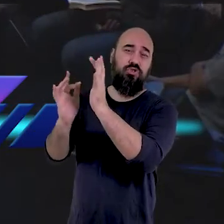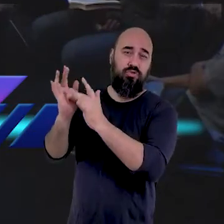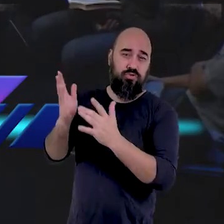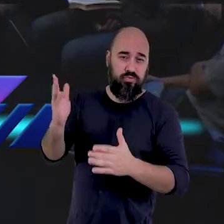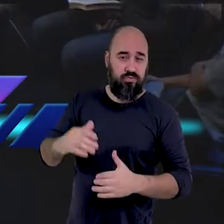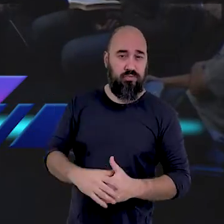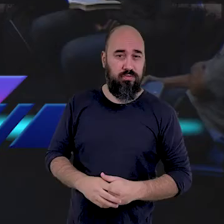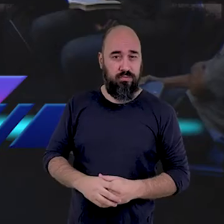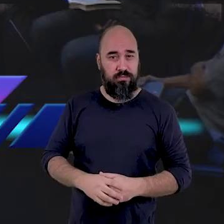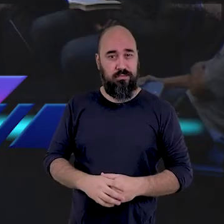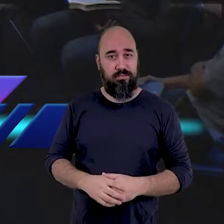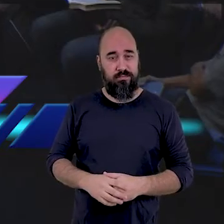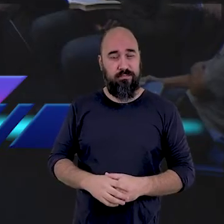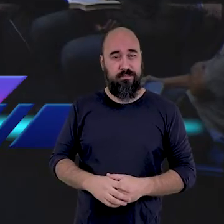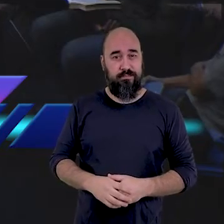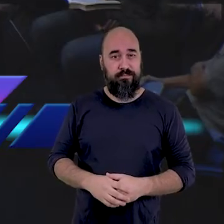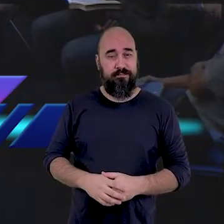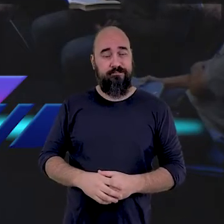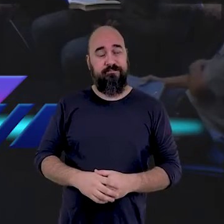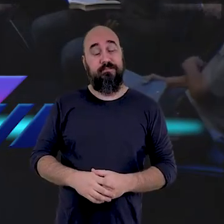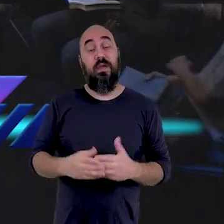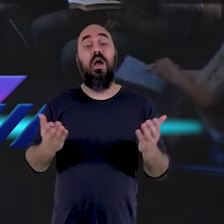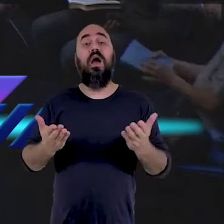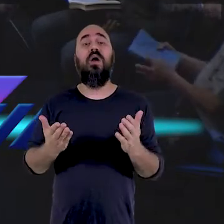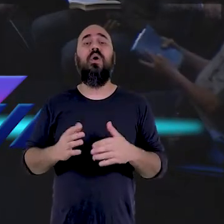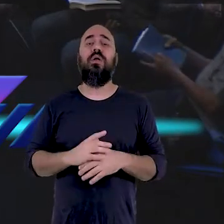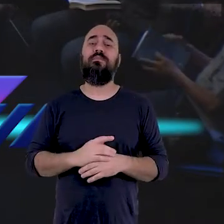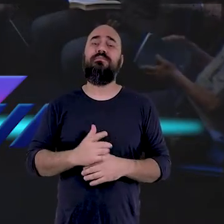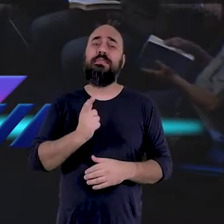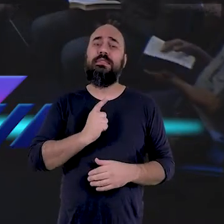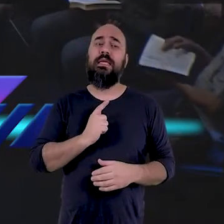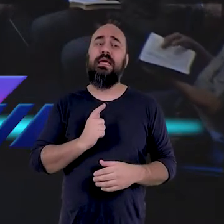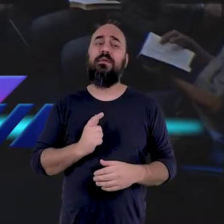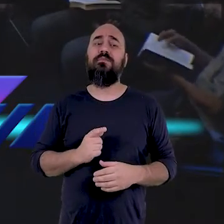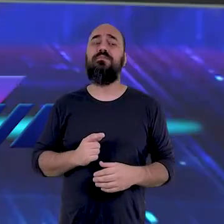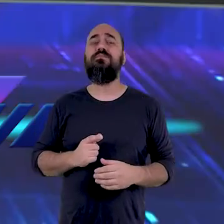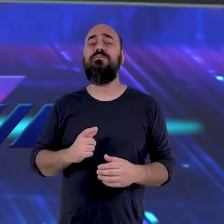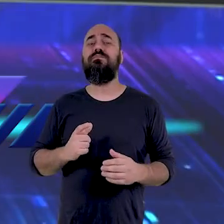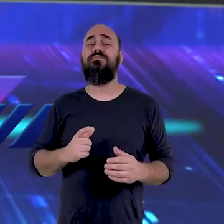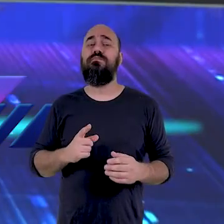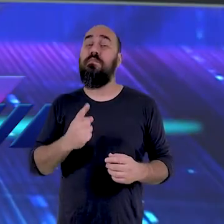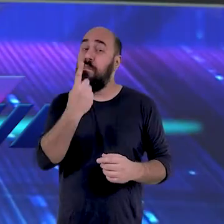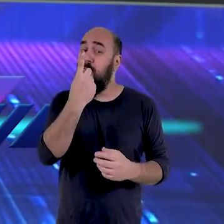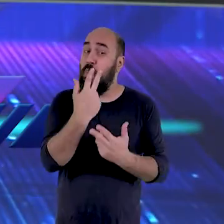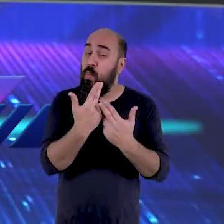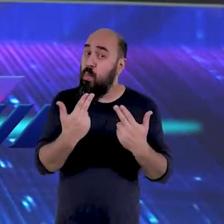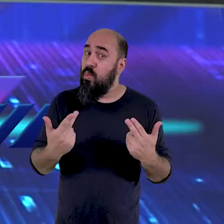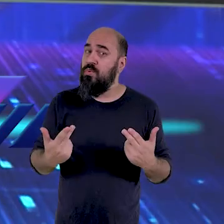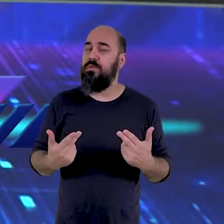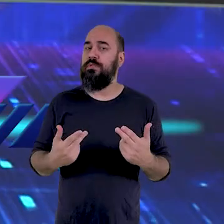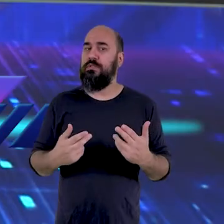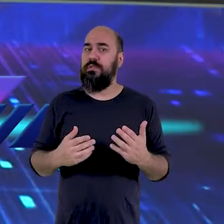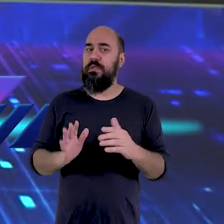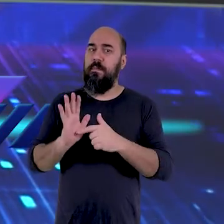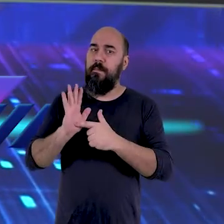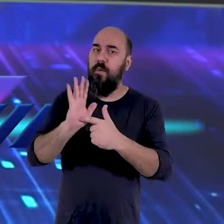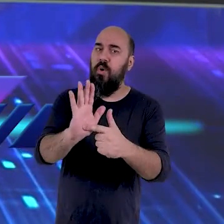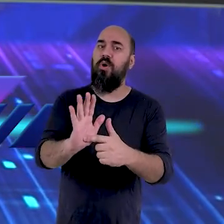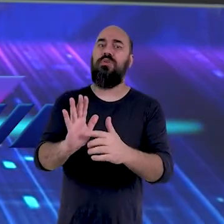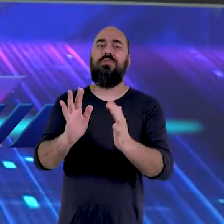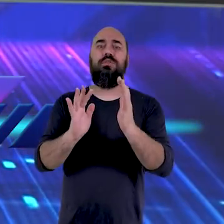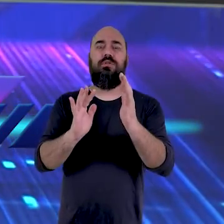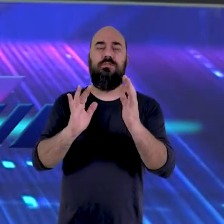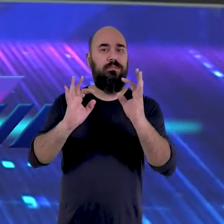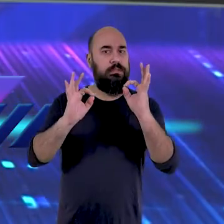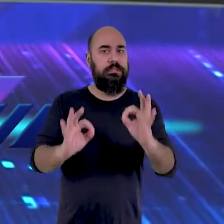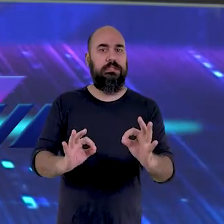Agora, há um sinal que eu chamo de o sinal definitivo, que indicará a volta de